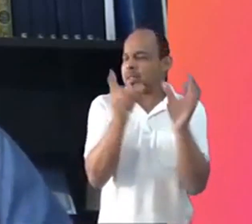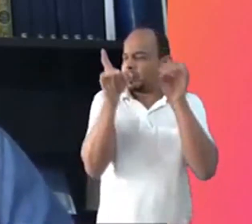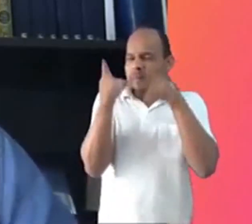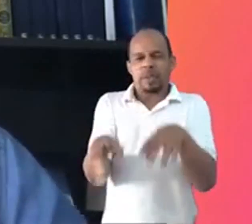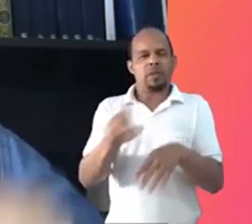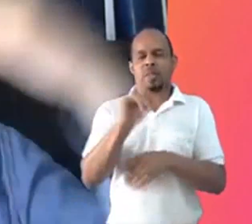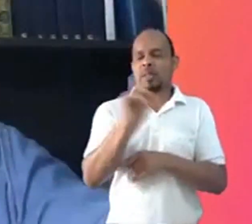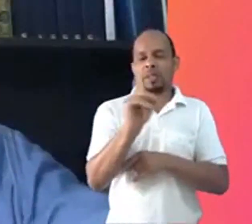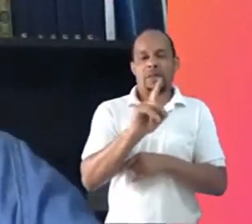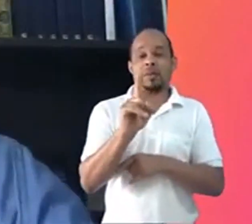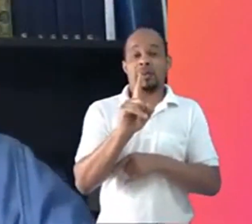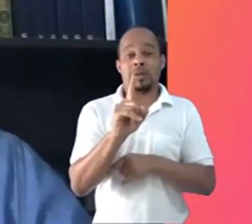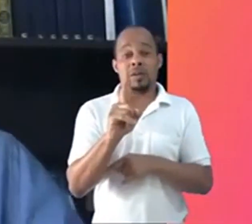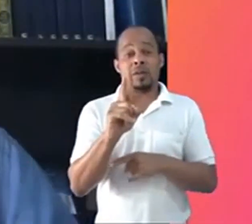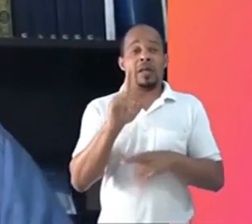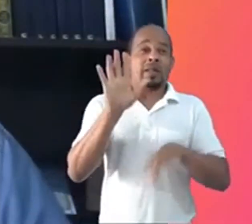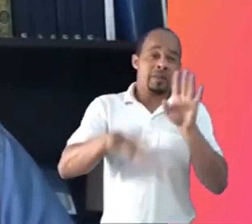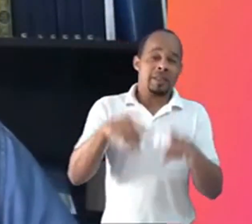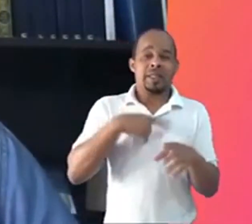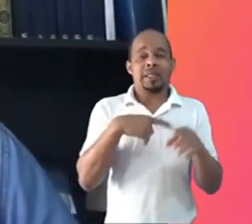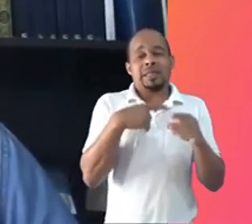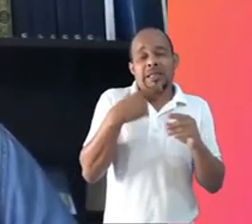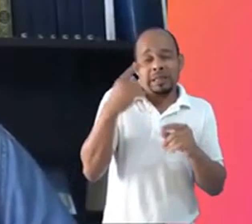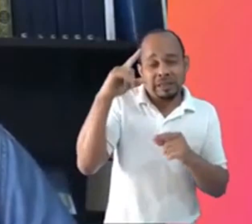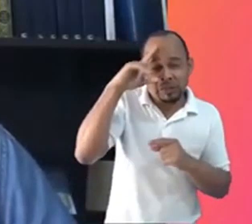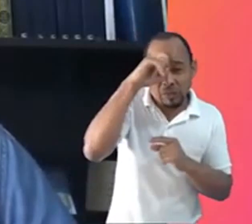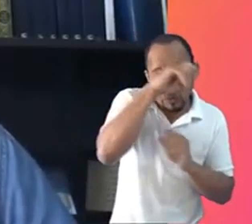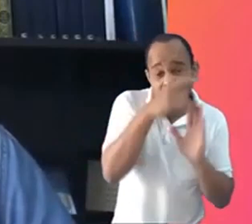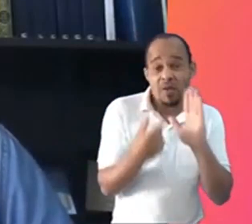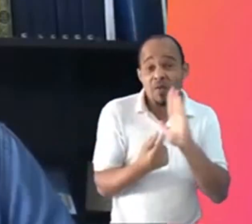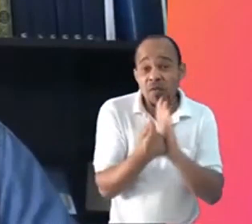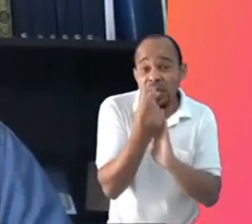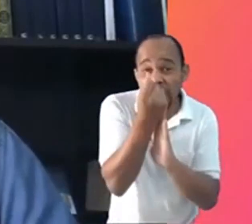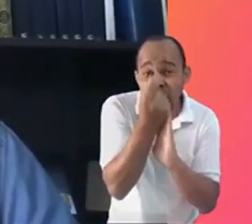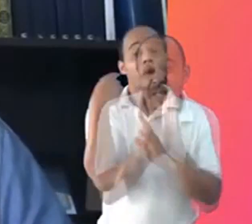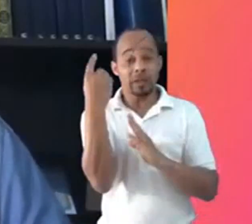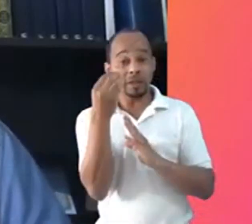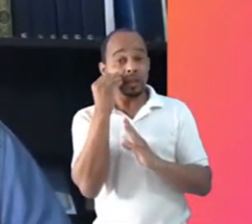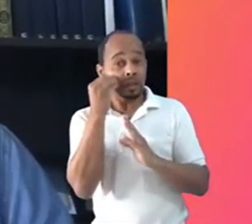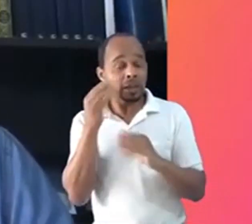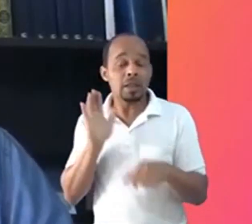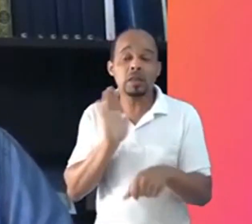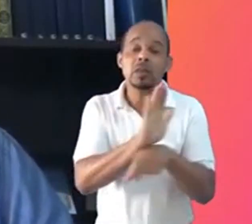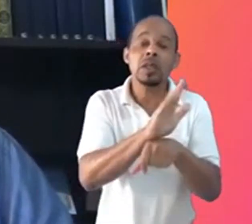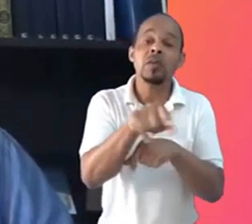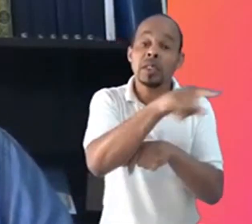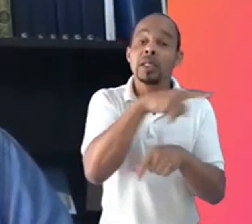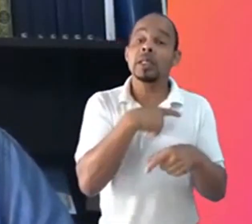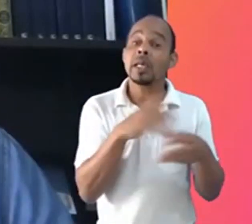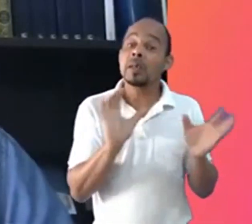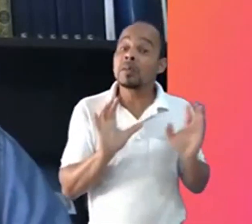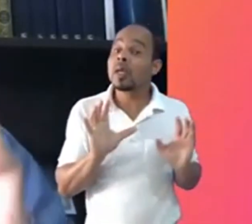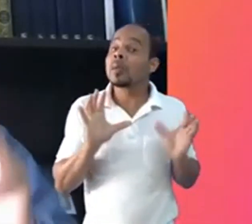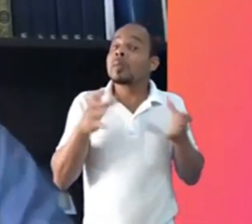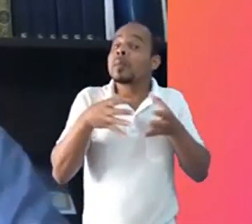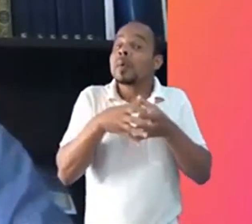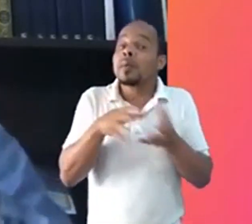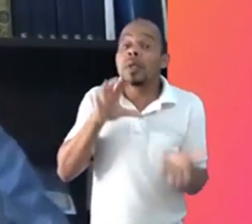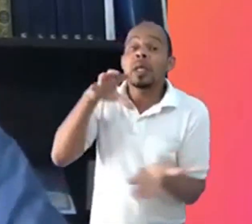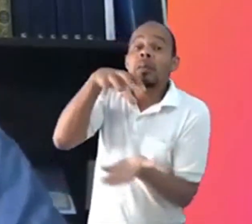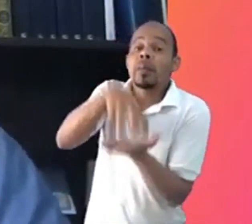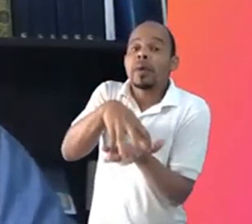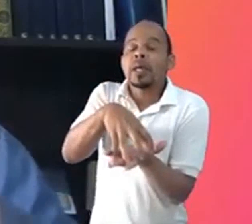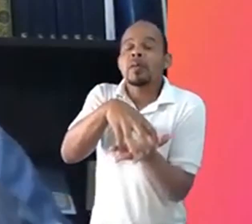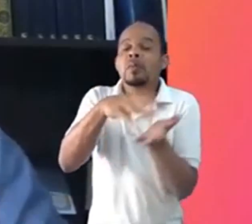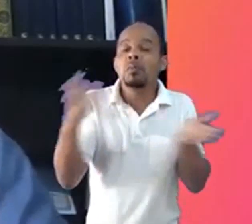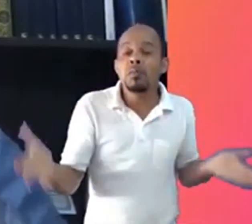porque bateu uma bad vibe, seja porque você está com um problema financeiro, a gente vai tentar ajudar de alguma forma, né? Lá na